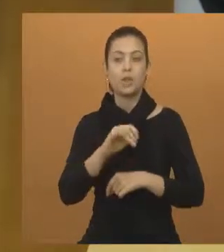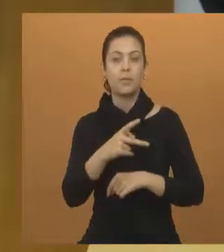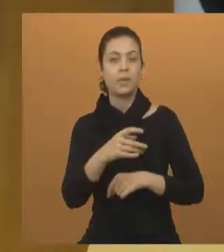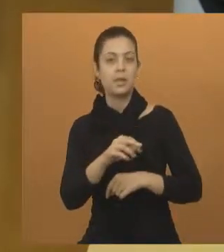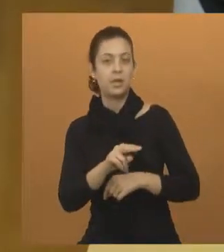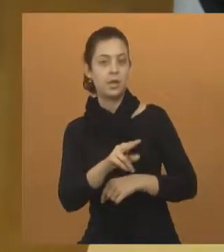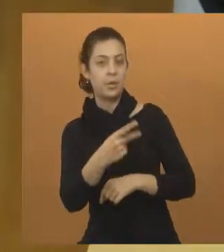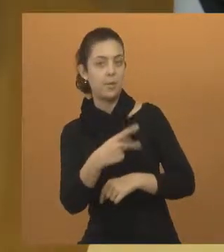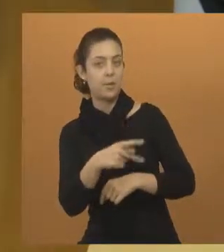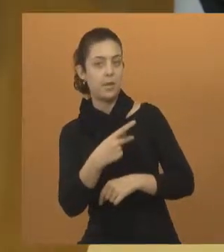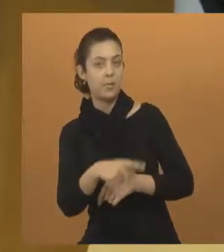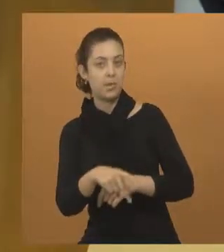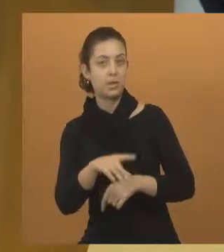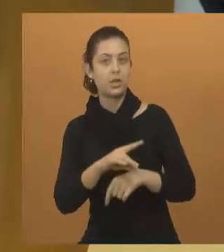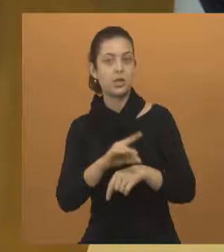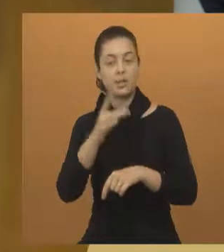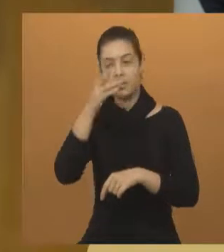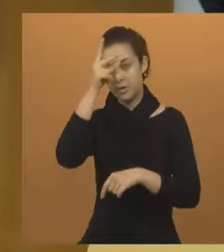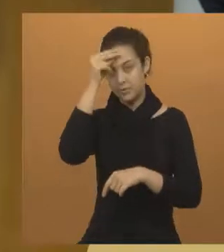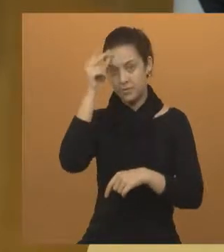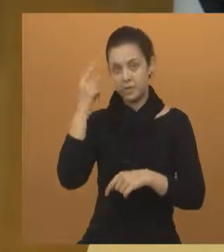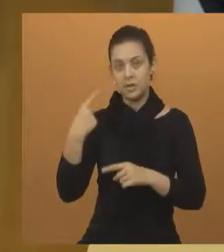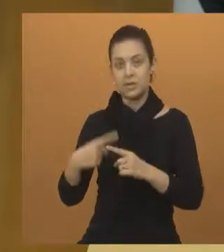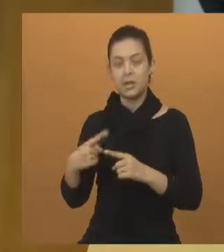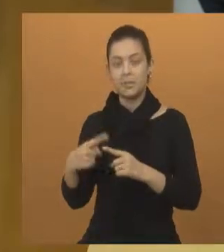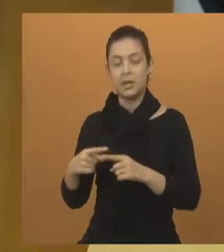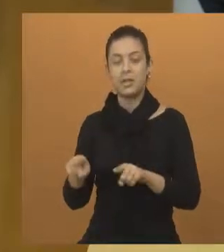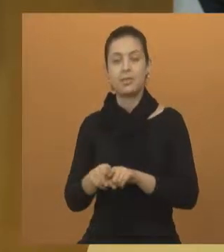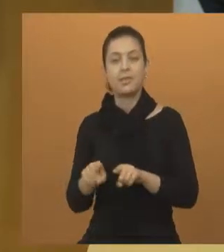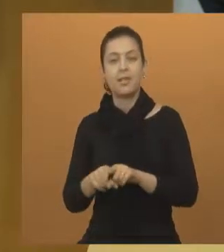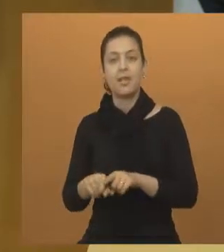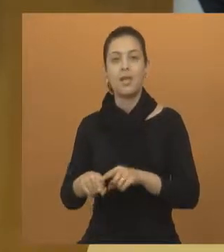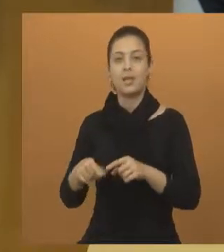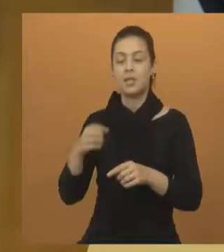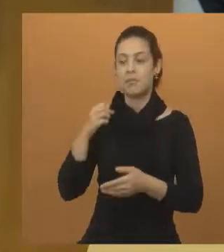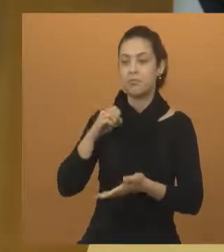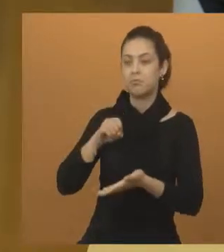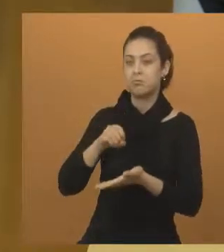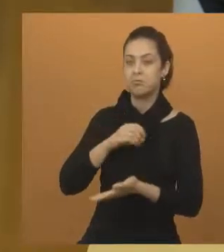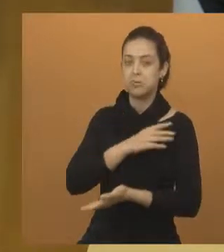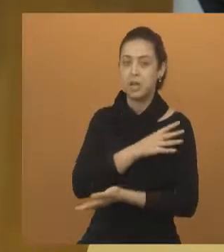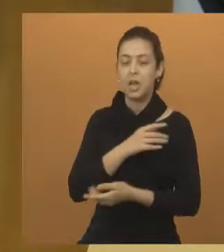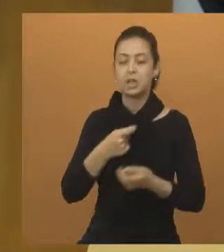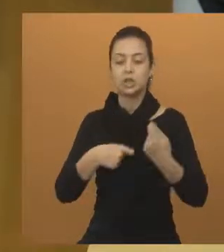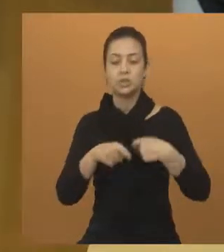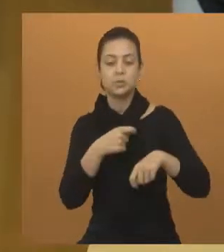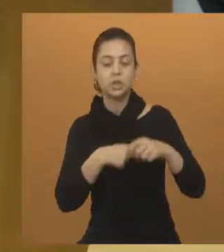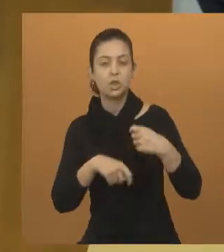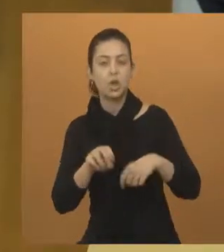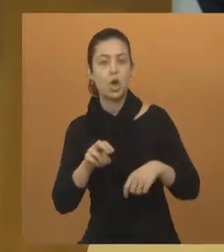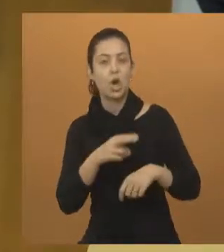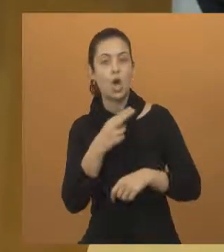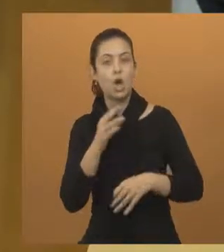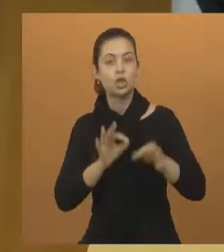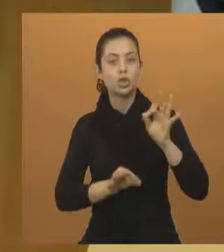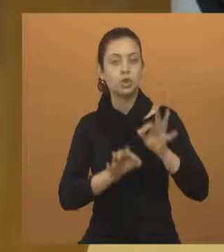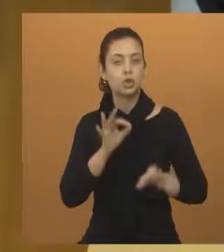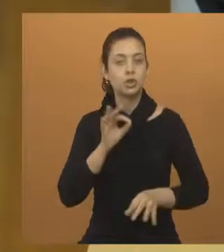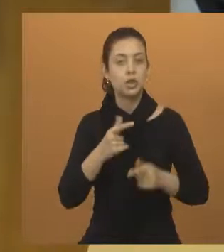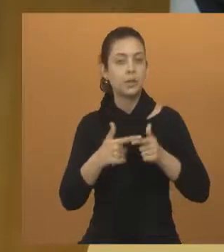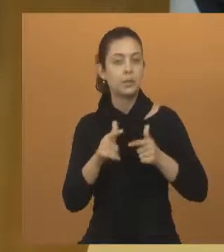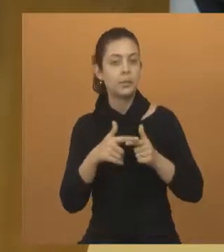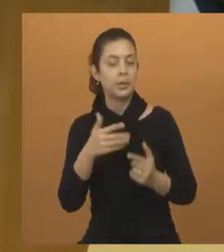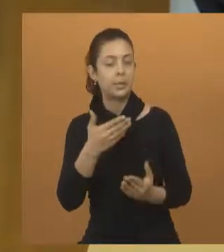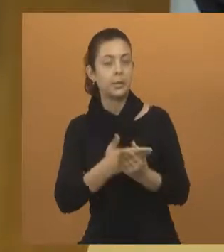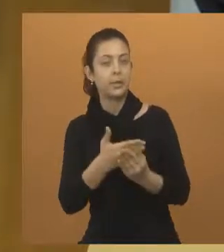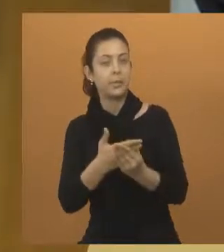tributários, desistindo de qualquer impugnação, recursos administrativos ou ação judicial a eles